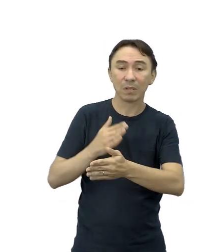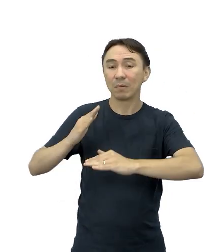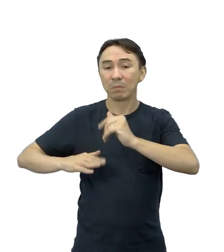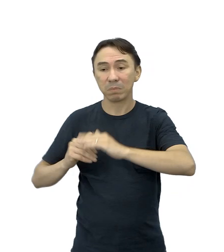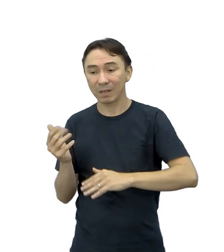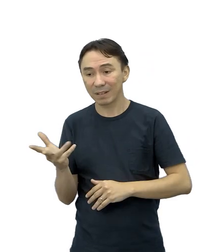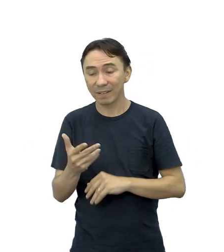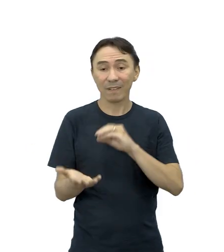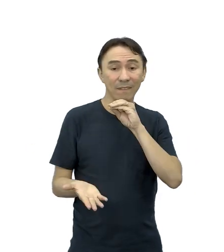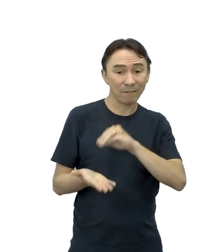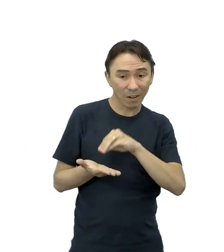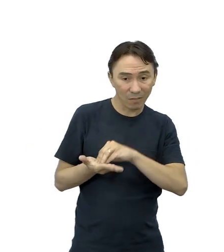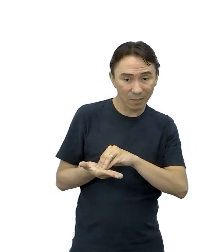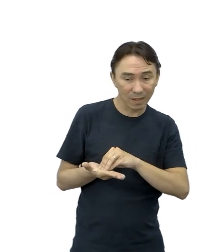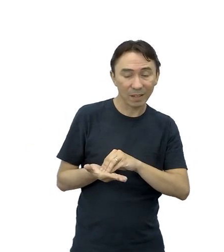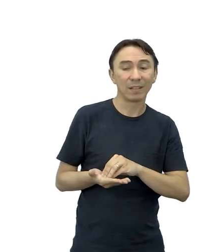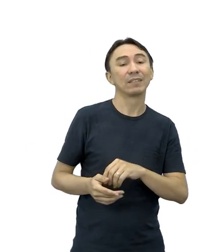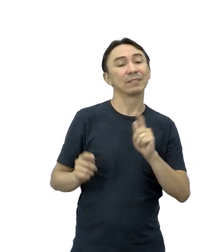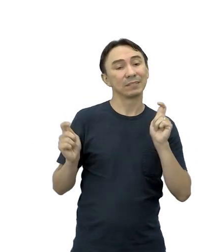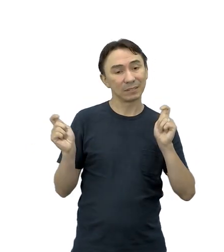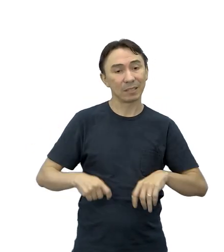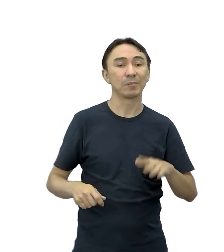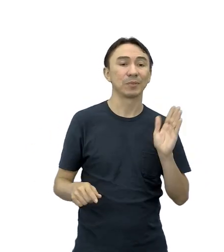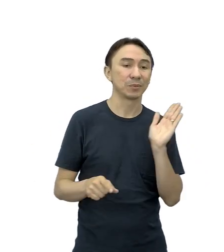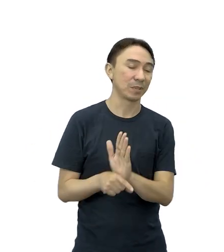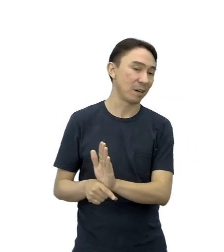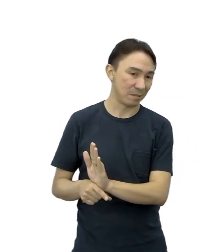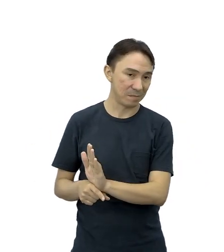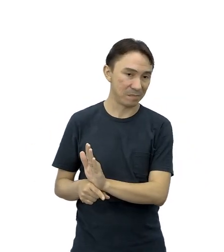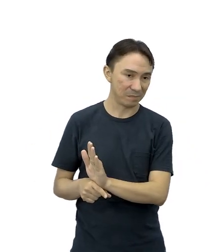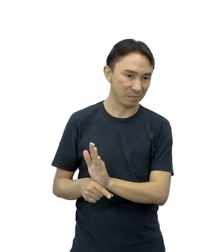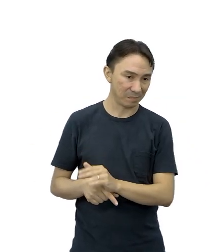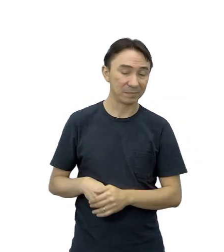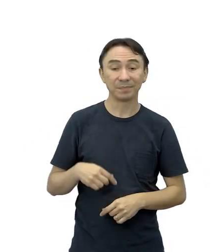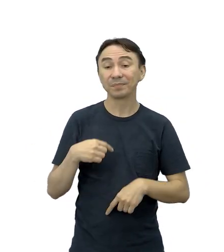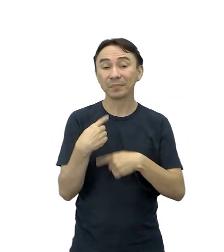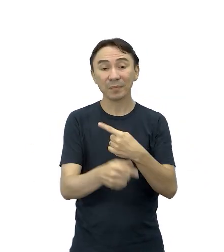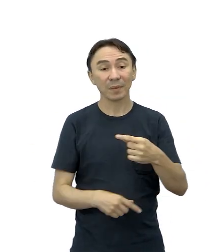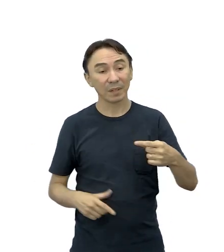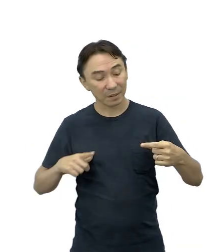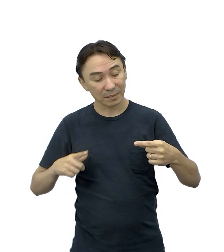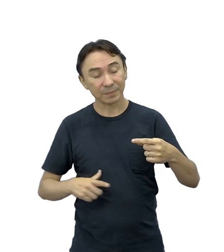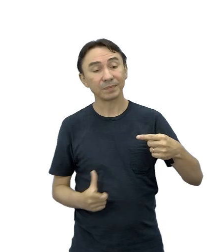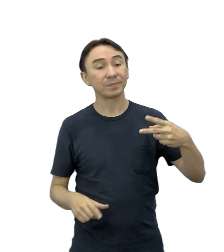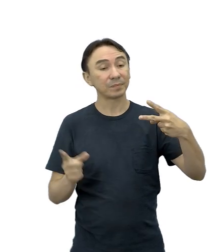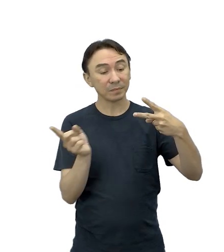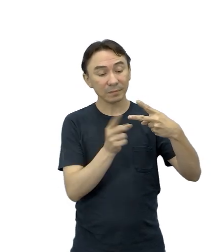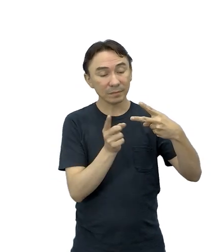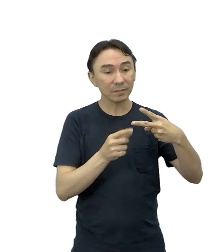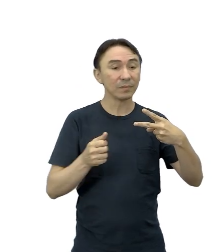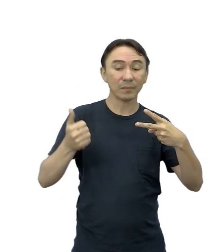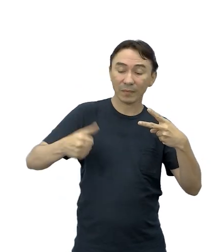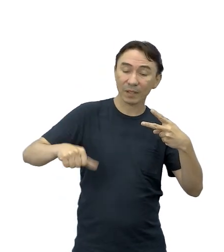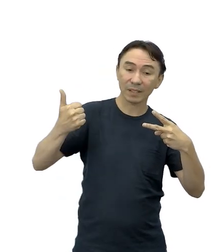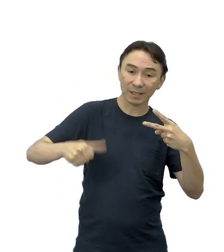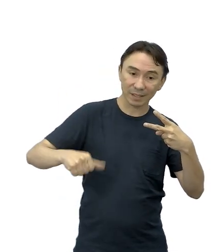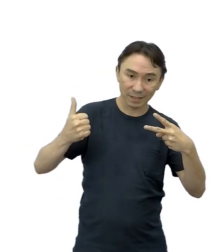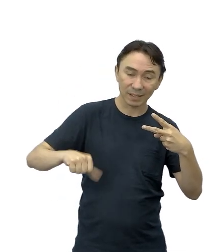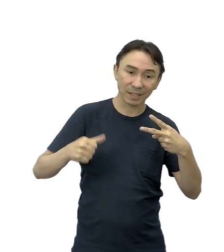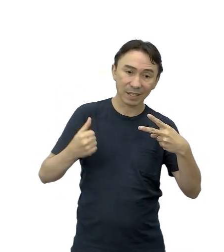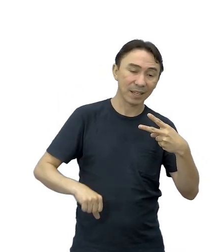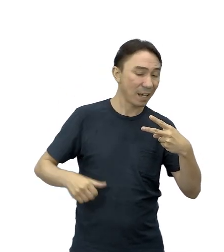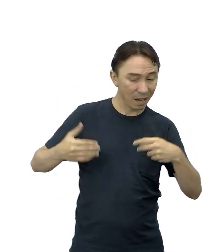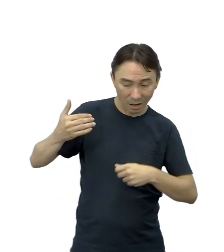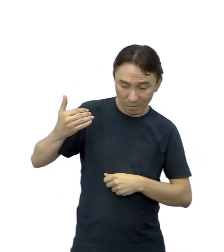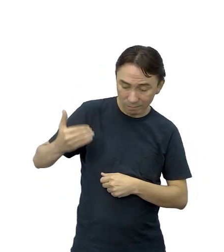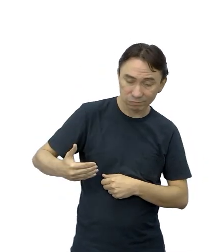então, é bem preventiva. Quando nós pensamos na formativa, de modo geral, ela é contínua, ela está ao longo